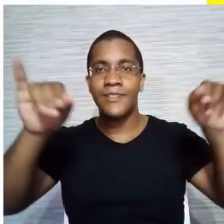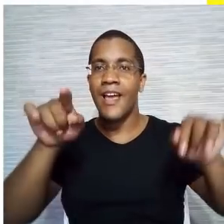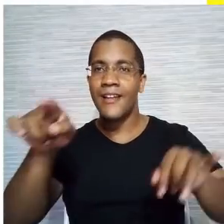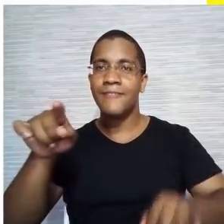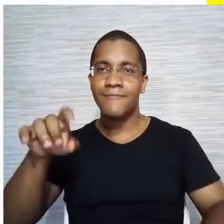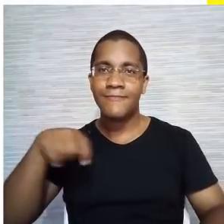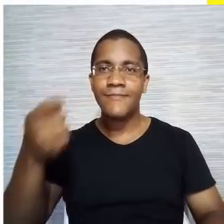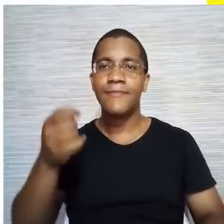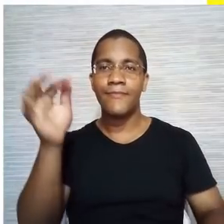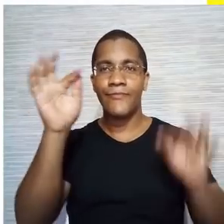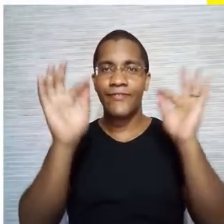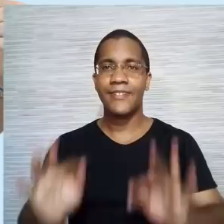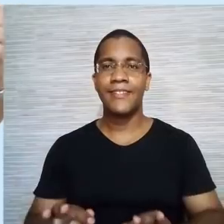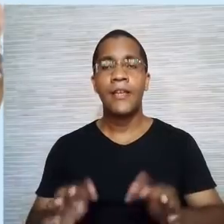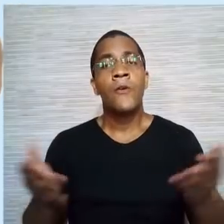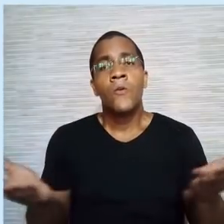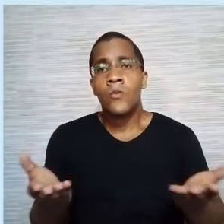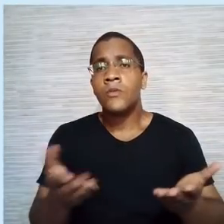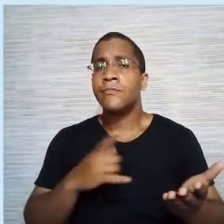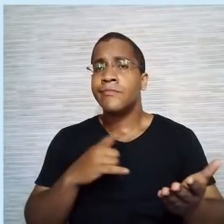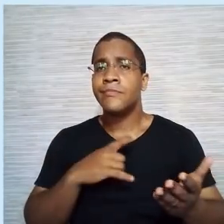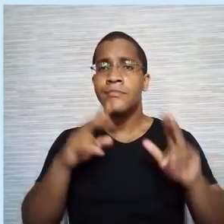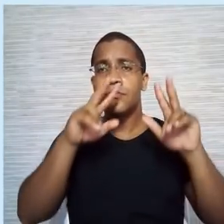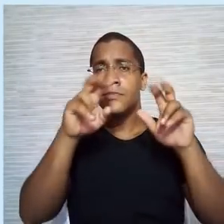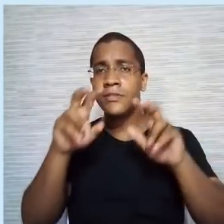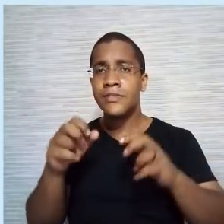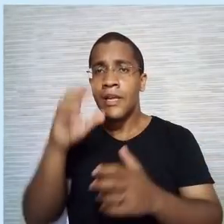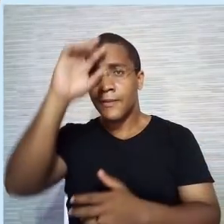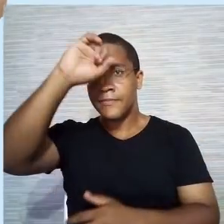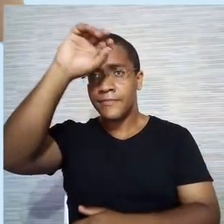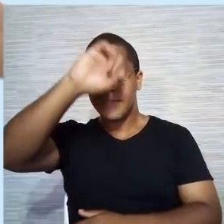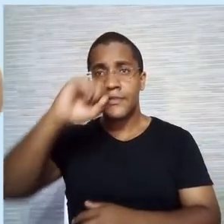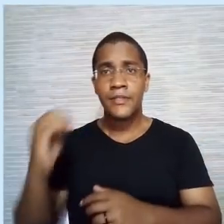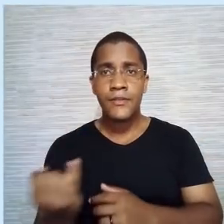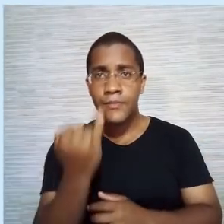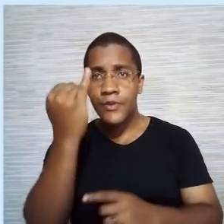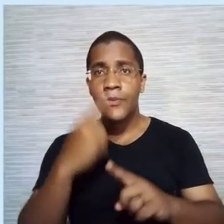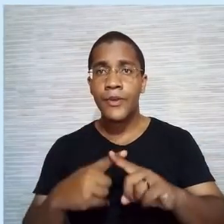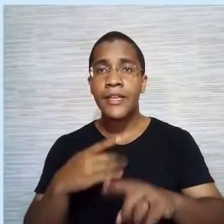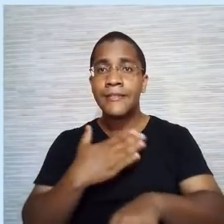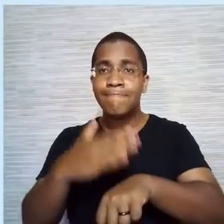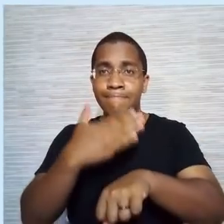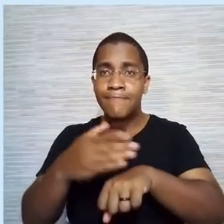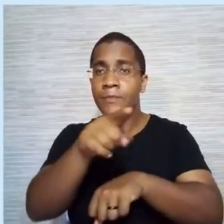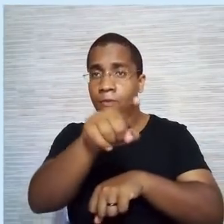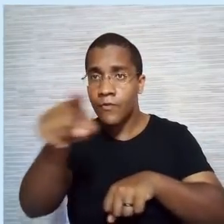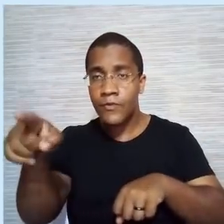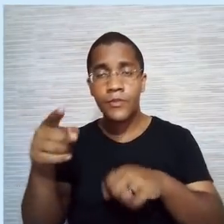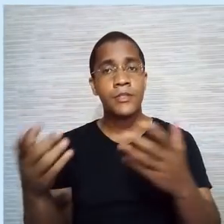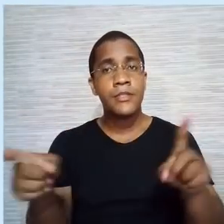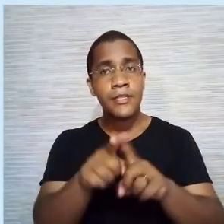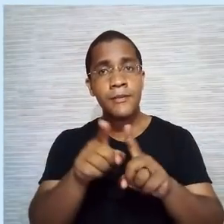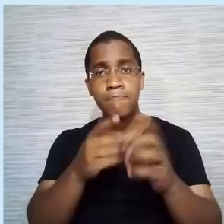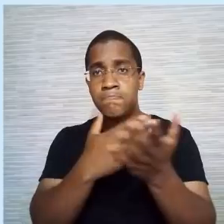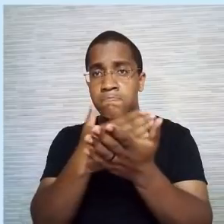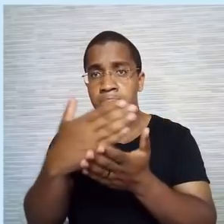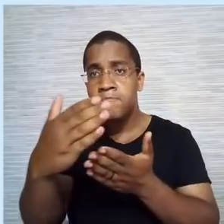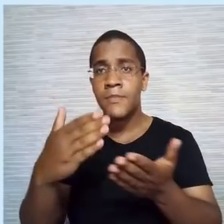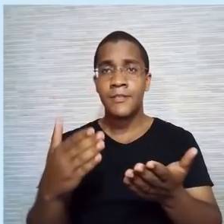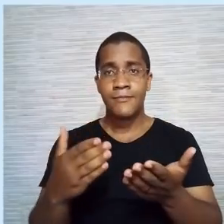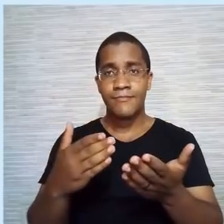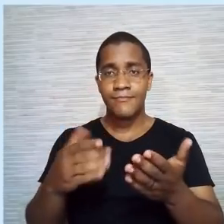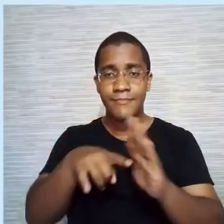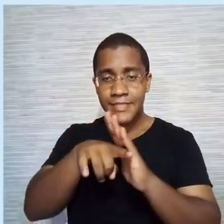essa caminhada toda que nós tivemos hoje é em preparação para você, também uma preparação dessa busca, desse início da